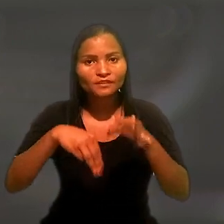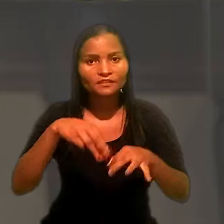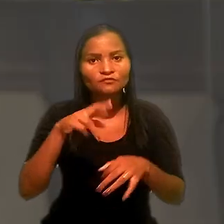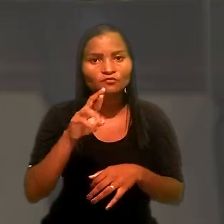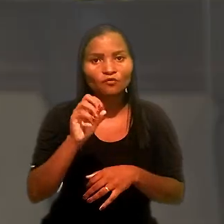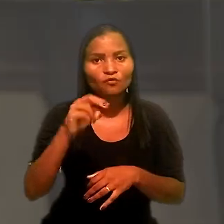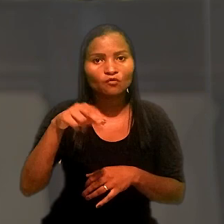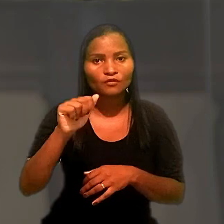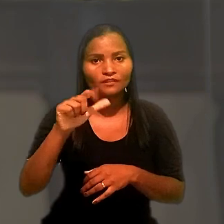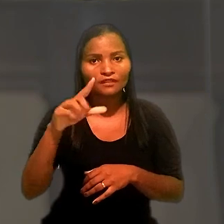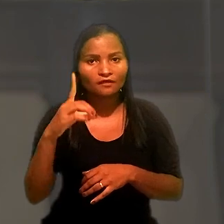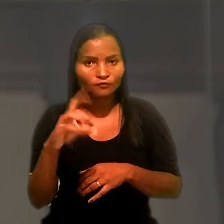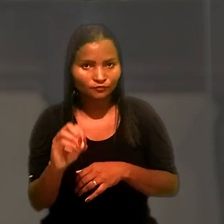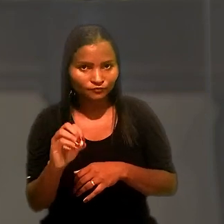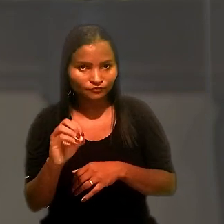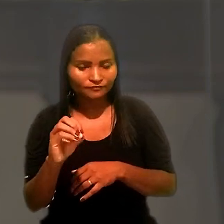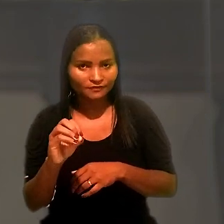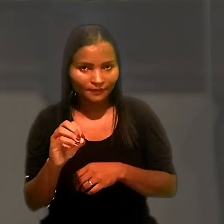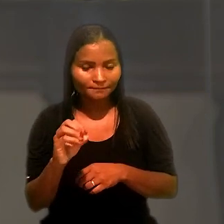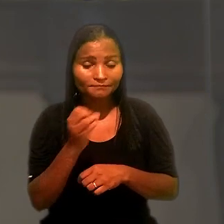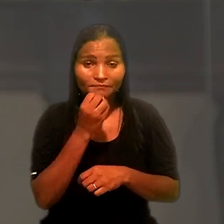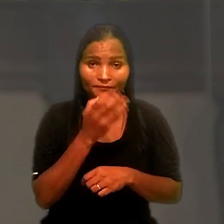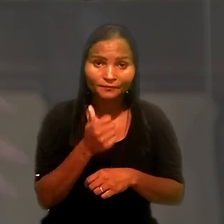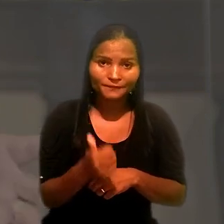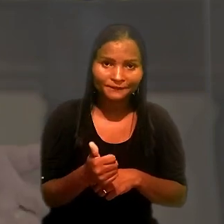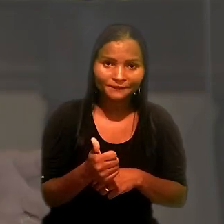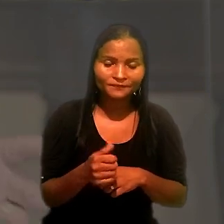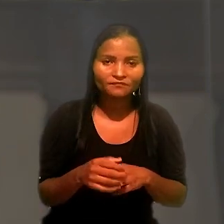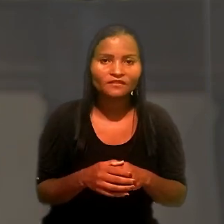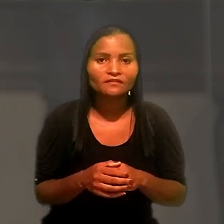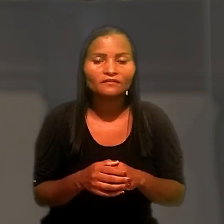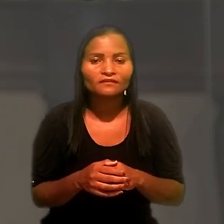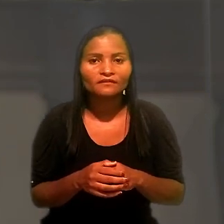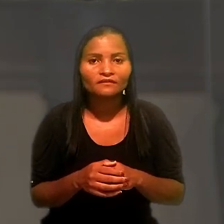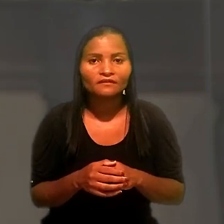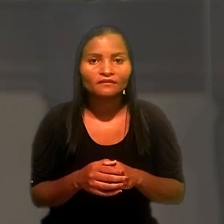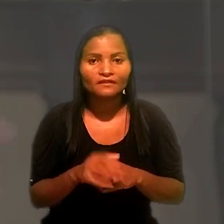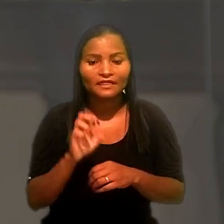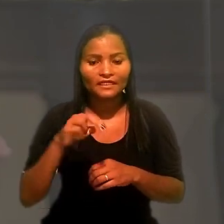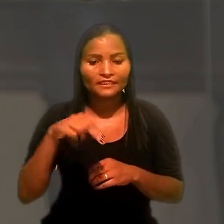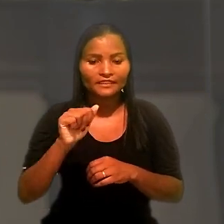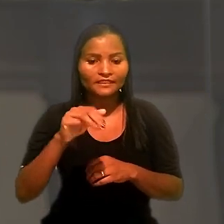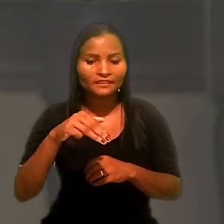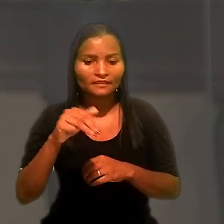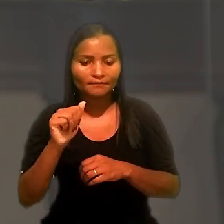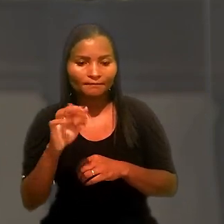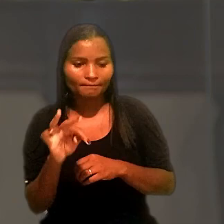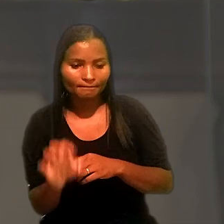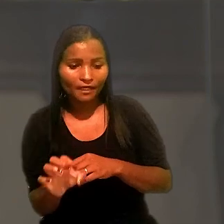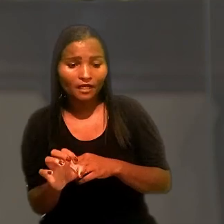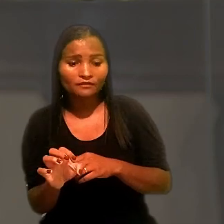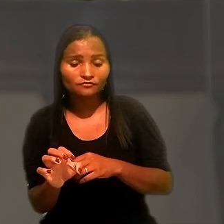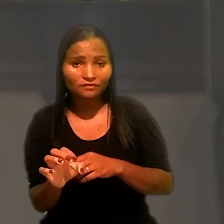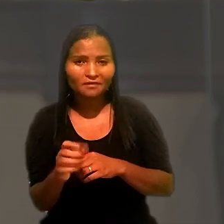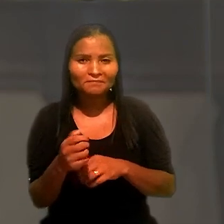Leal. Muito bem. A ENAMAT estava dando seus primeiros